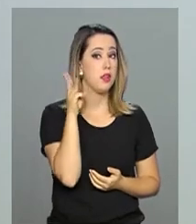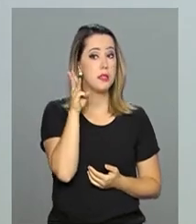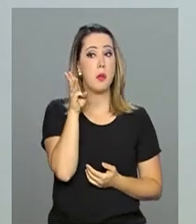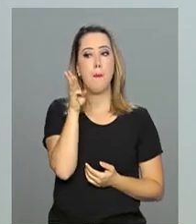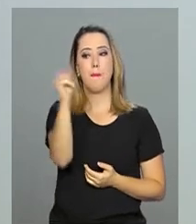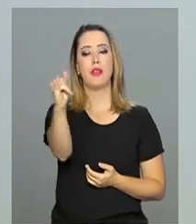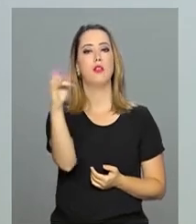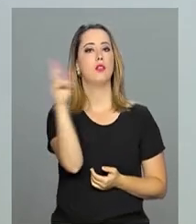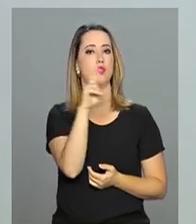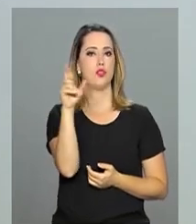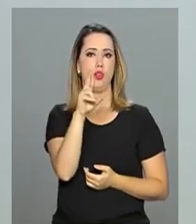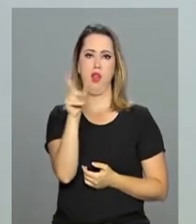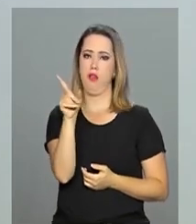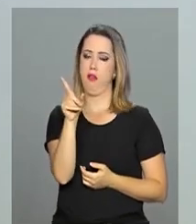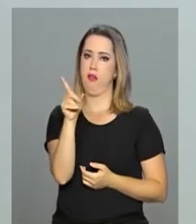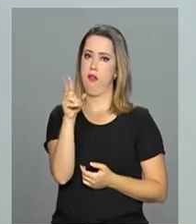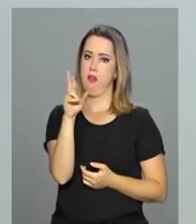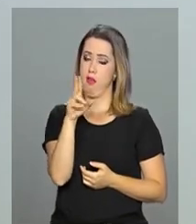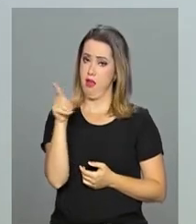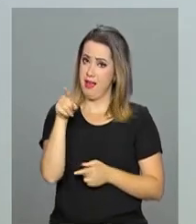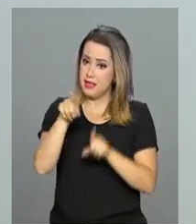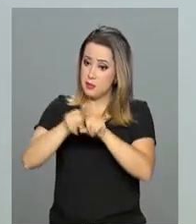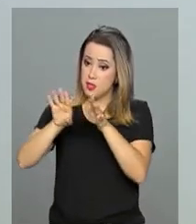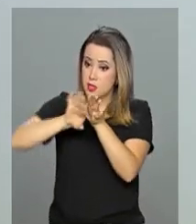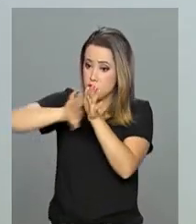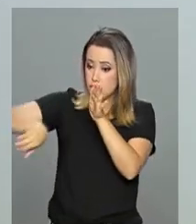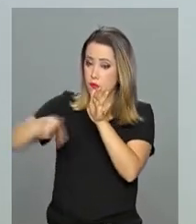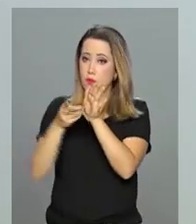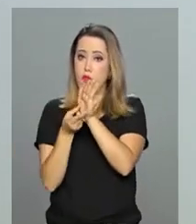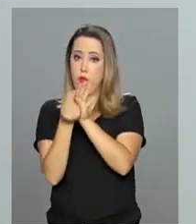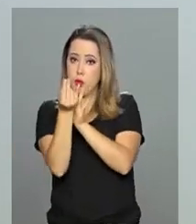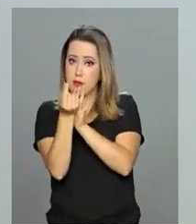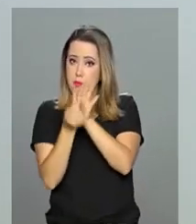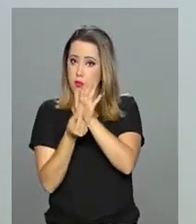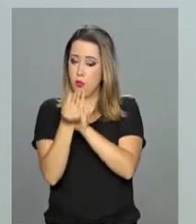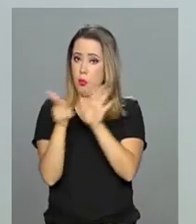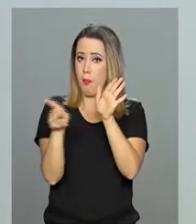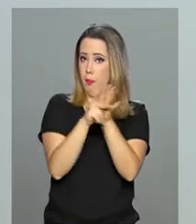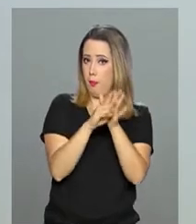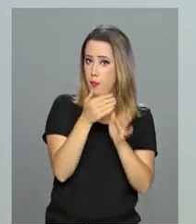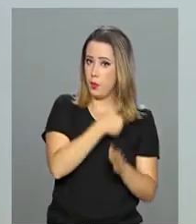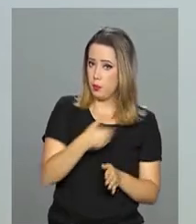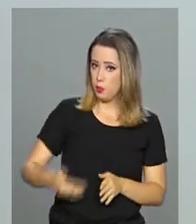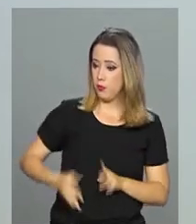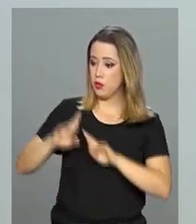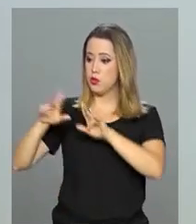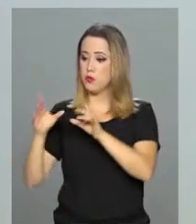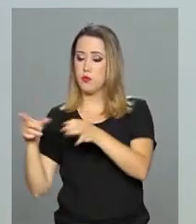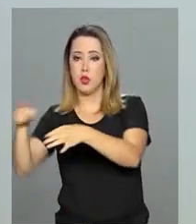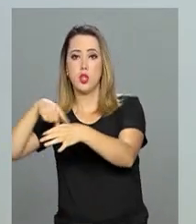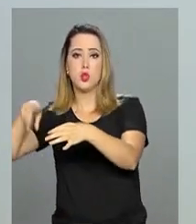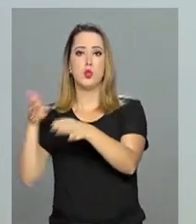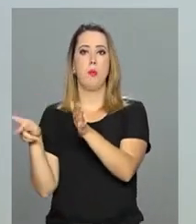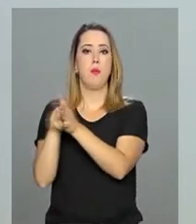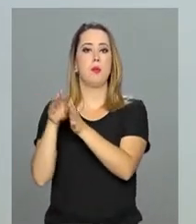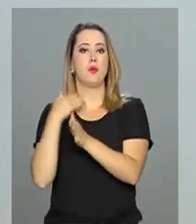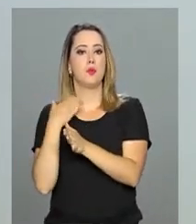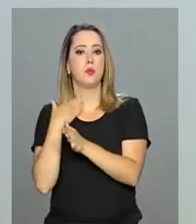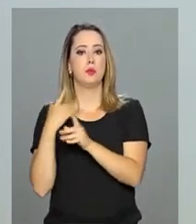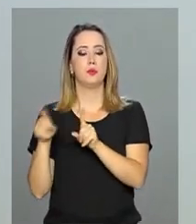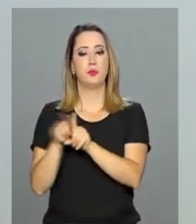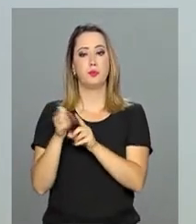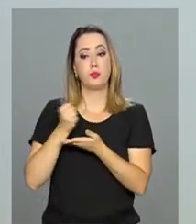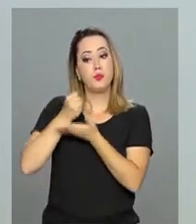de reais isso não é dinheiro do orçamento é dinheiro do depósito compulsório dos bancos 3 bilhões de reais para